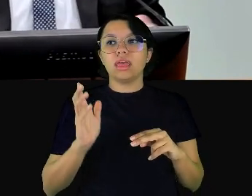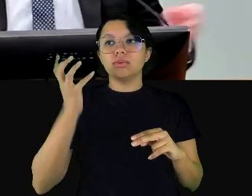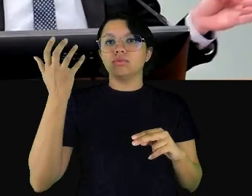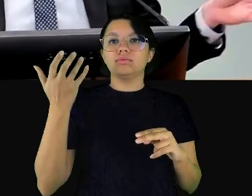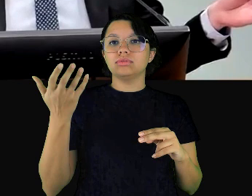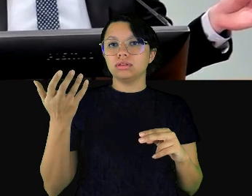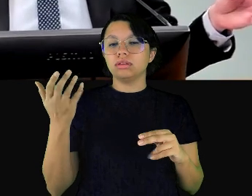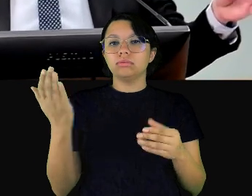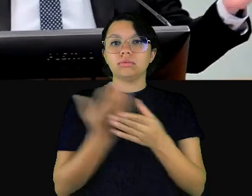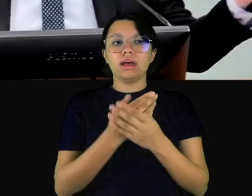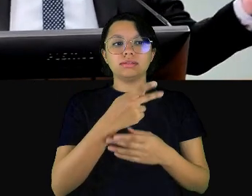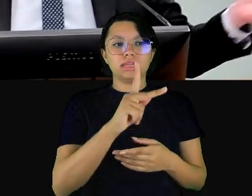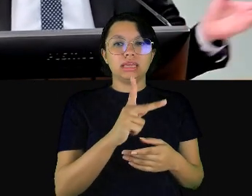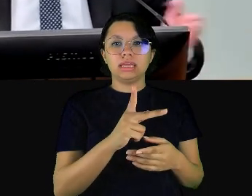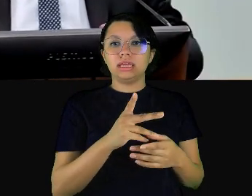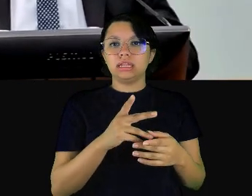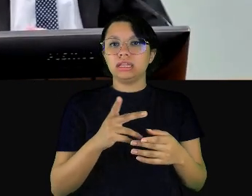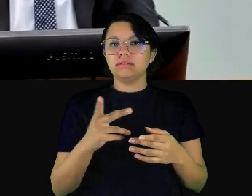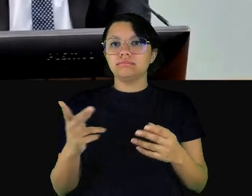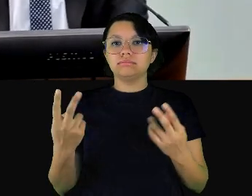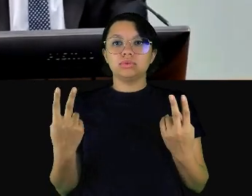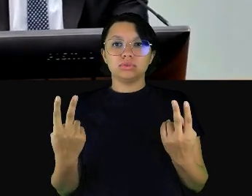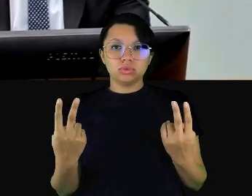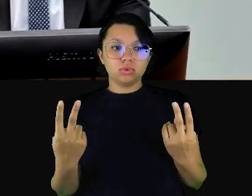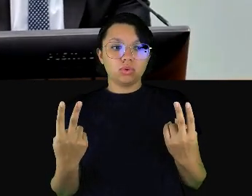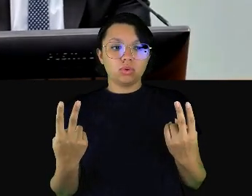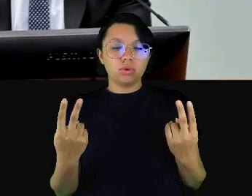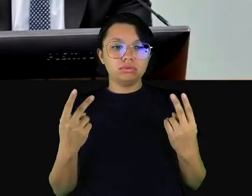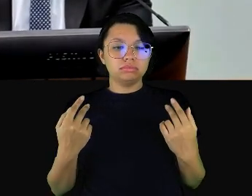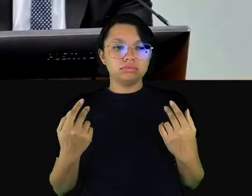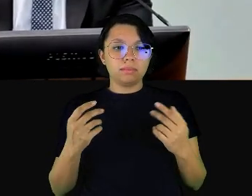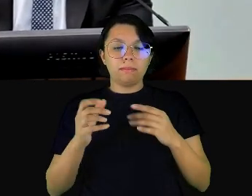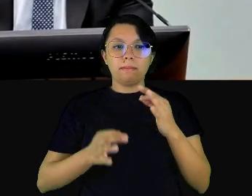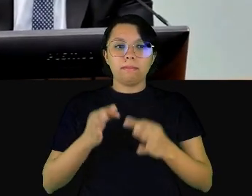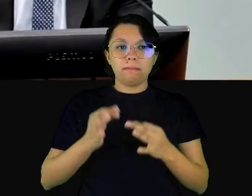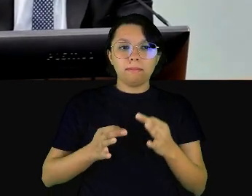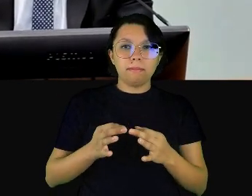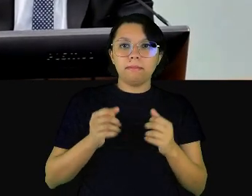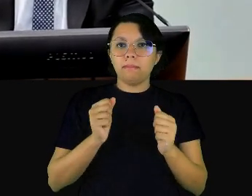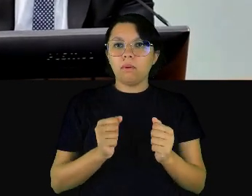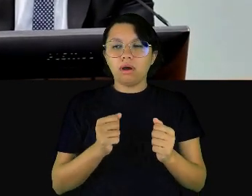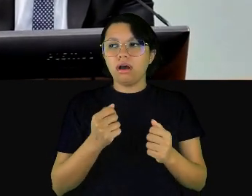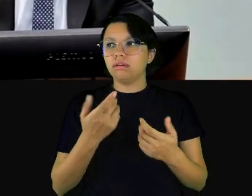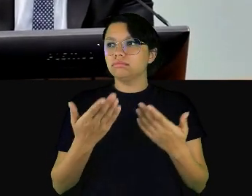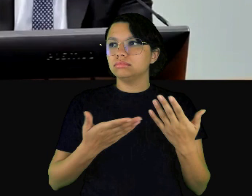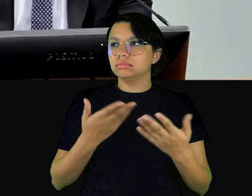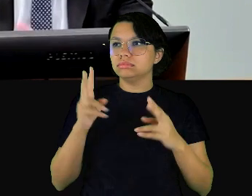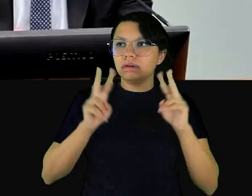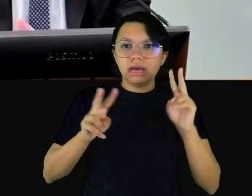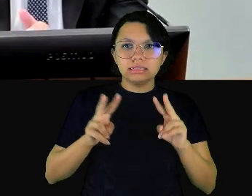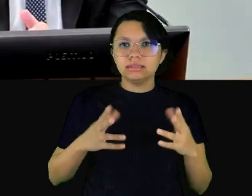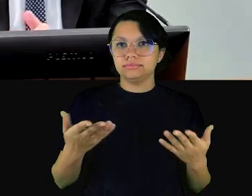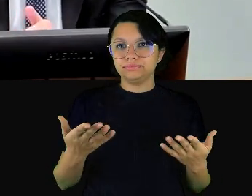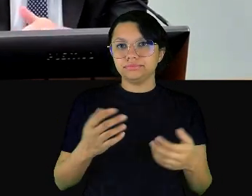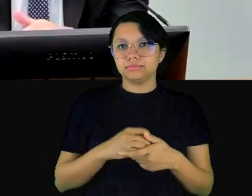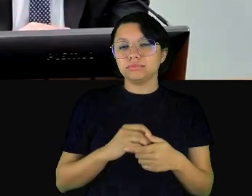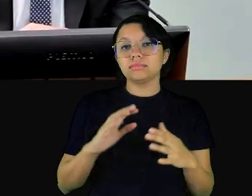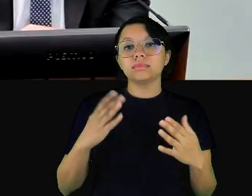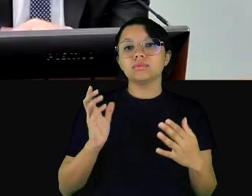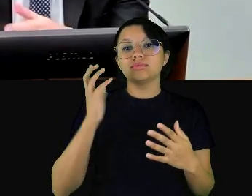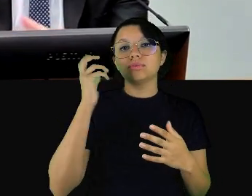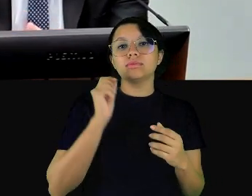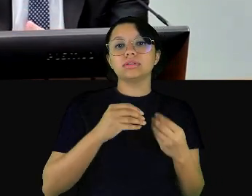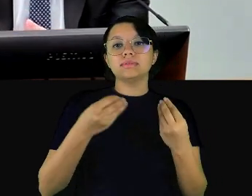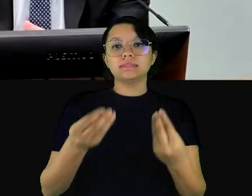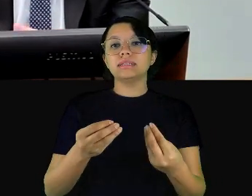e no caso nós estamos falando entre dois ramos ainda do poder, né, judiciário, para analisar a questão. E aí, a solução que se dá